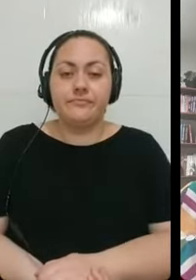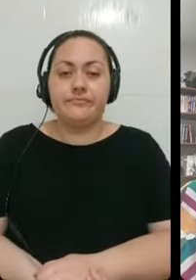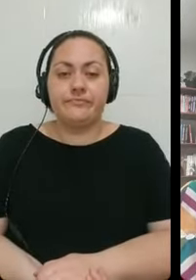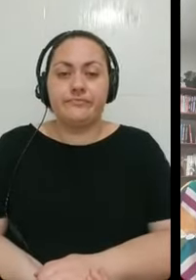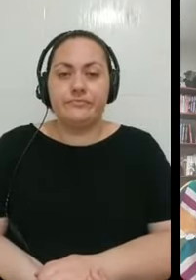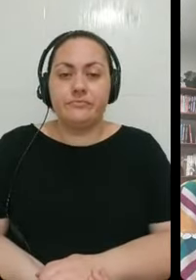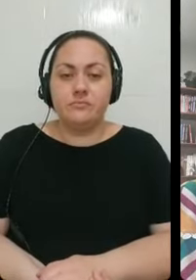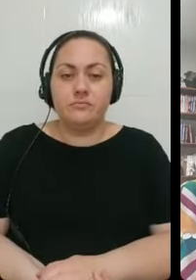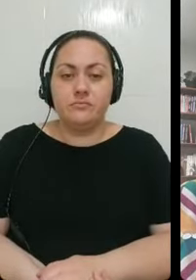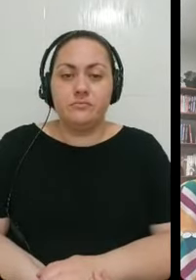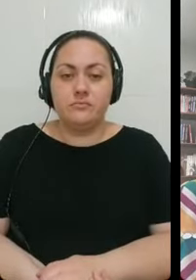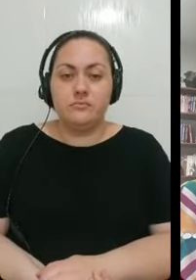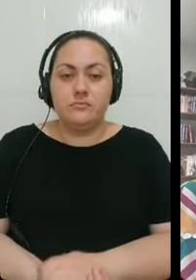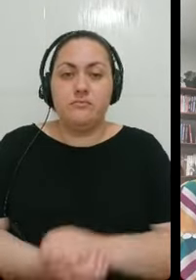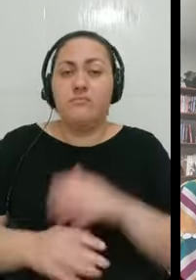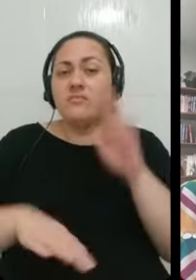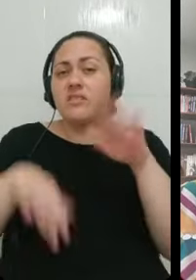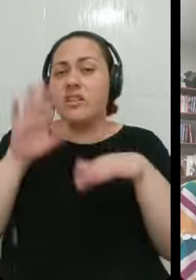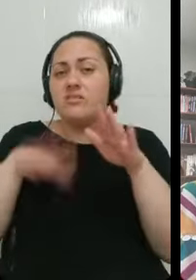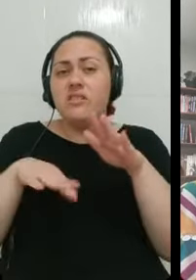e às vezes nem sempre as pessoas atribuem